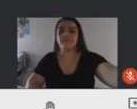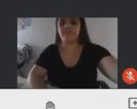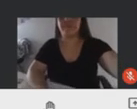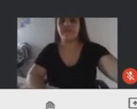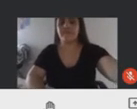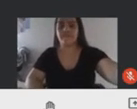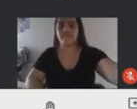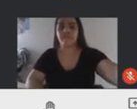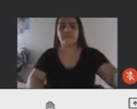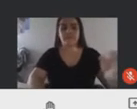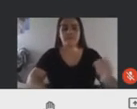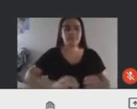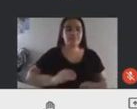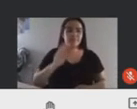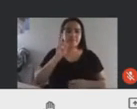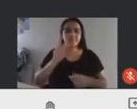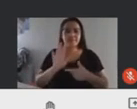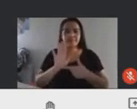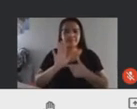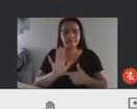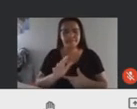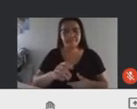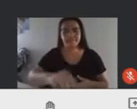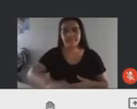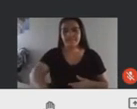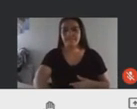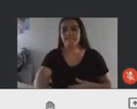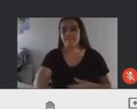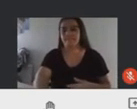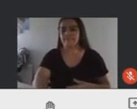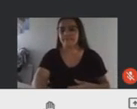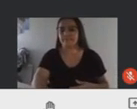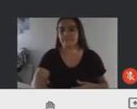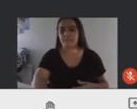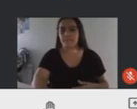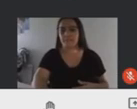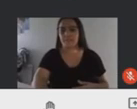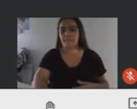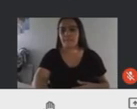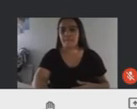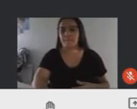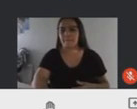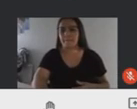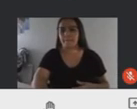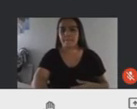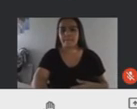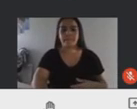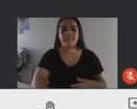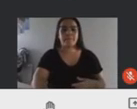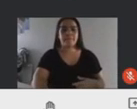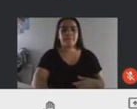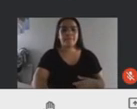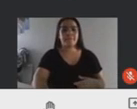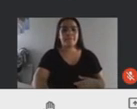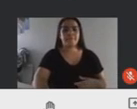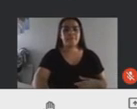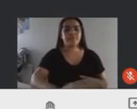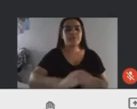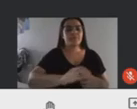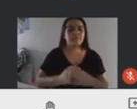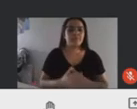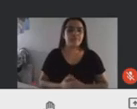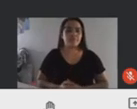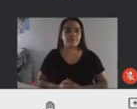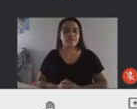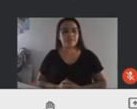infravermelho, então, agora nós usamos mais frascos, então essa aqui já é uma segunda versão, né, do sisteminha do